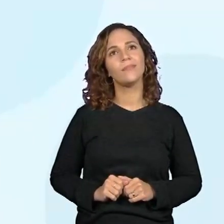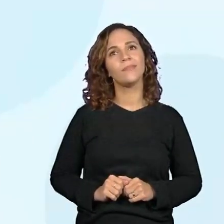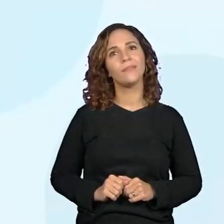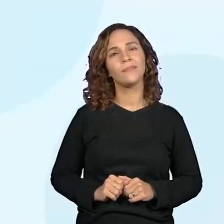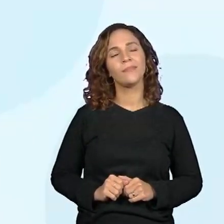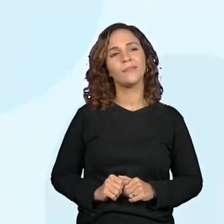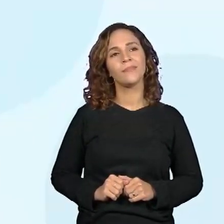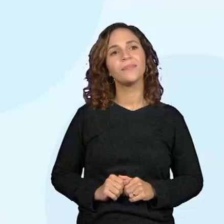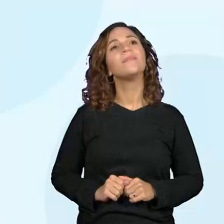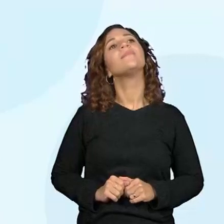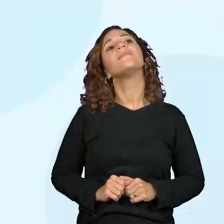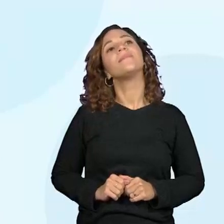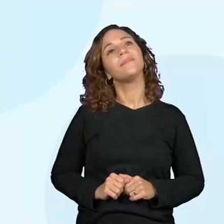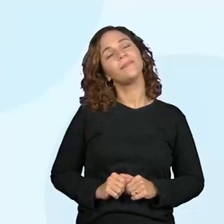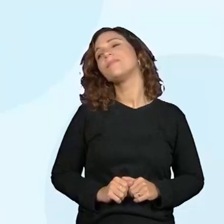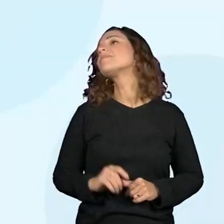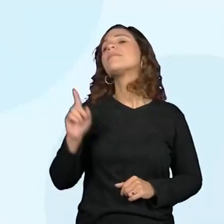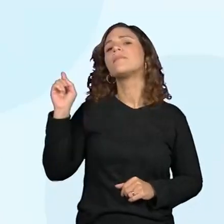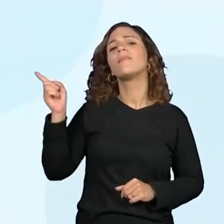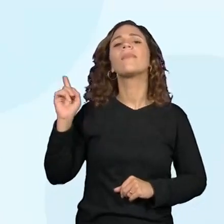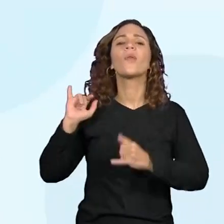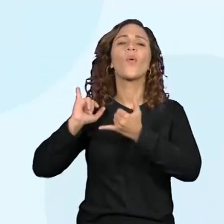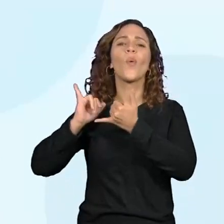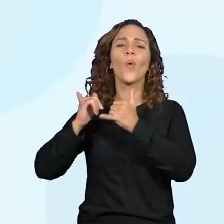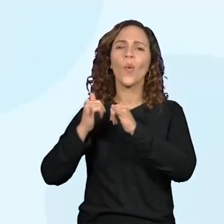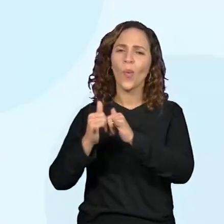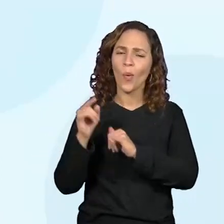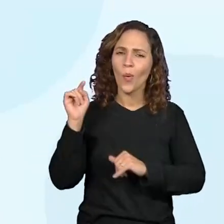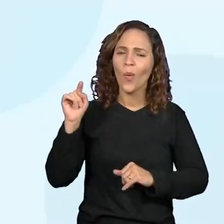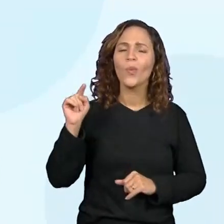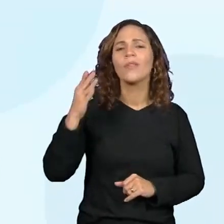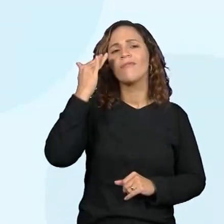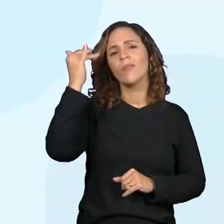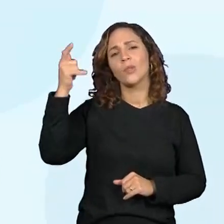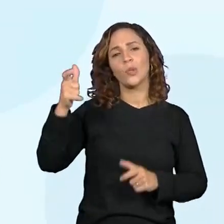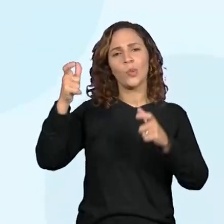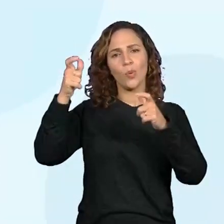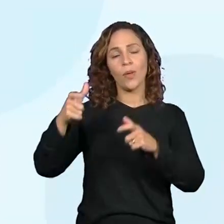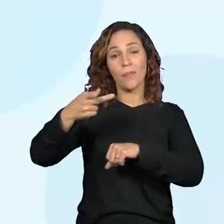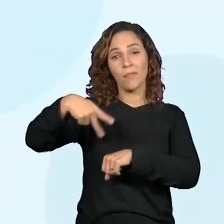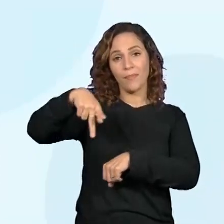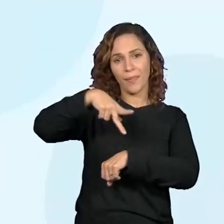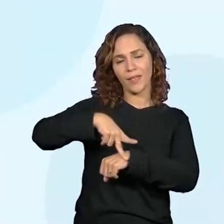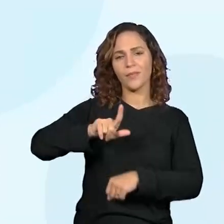O conto popular de Guiné-Bissau, O Tambor.